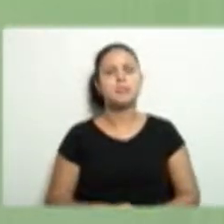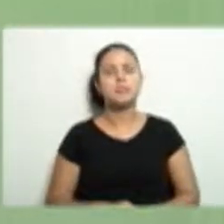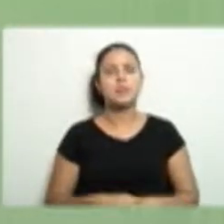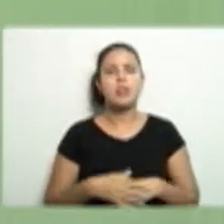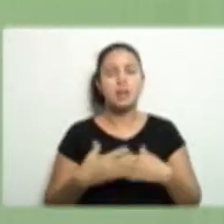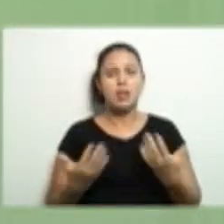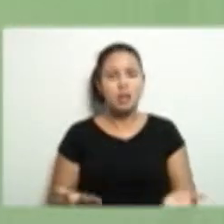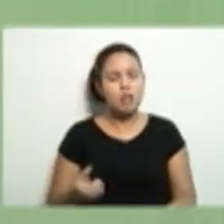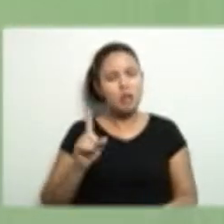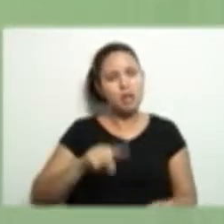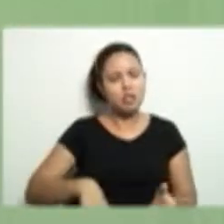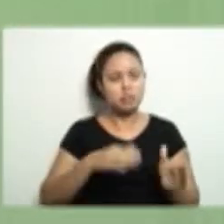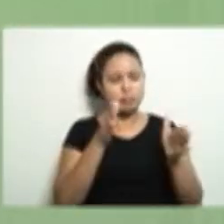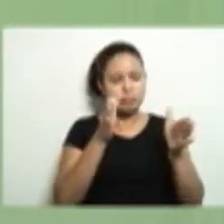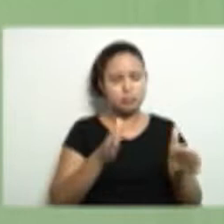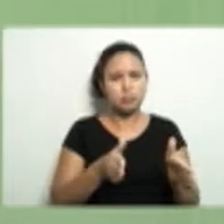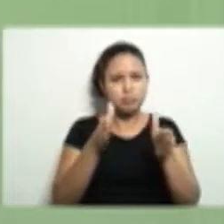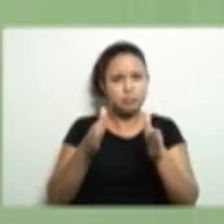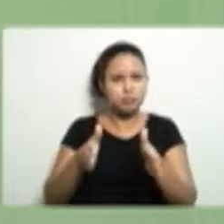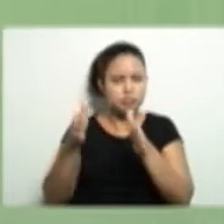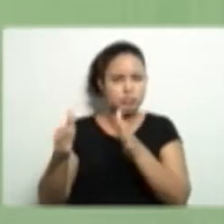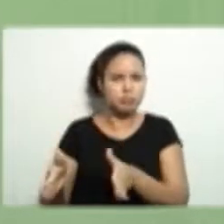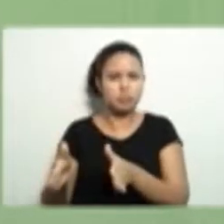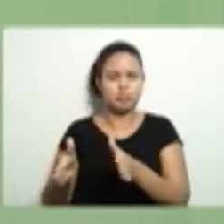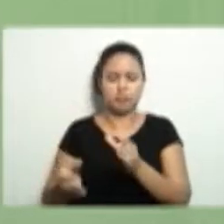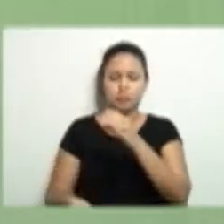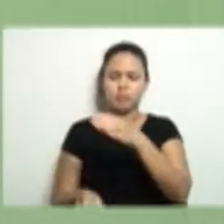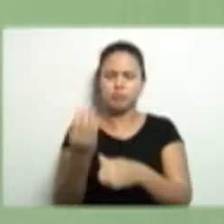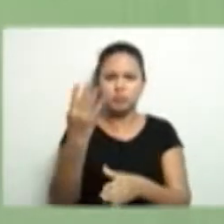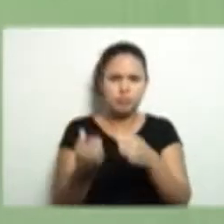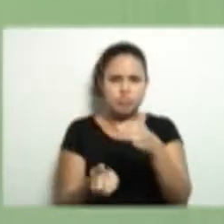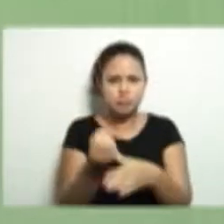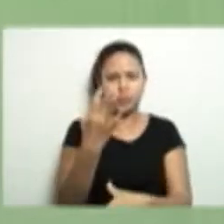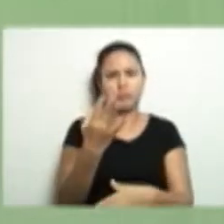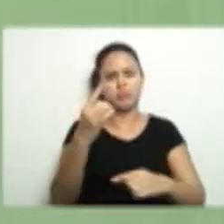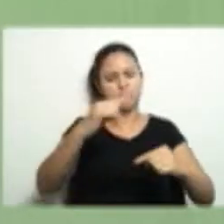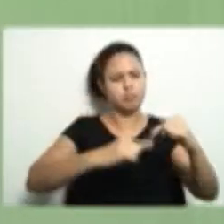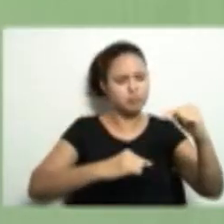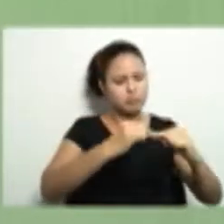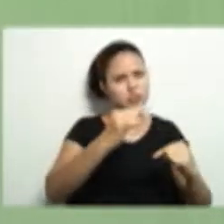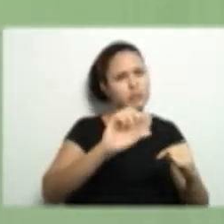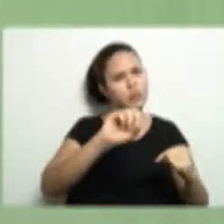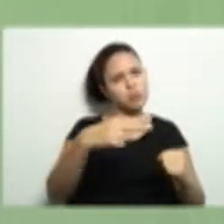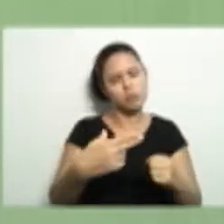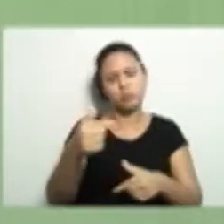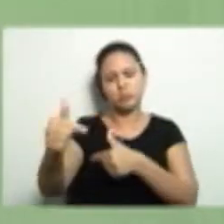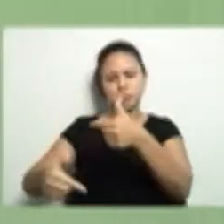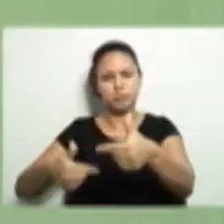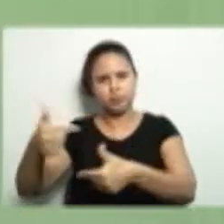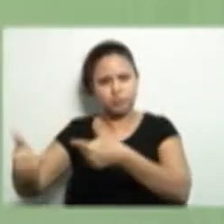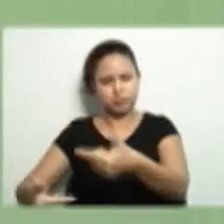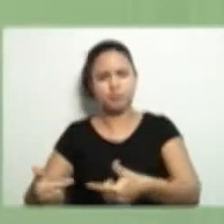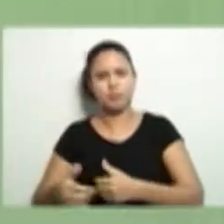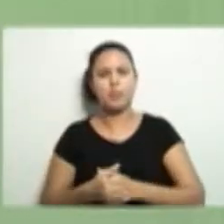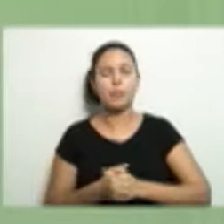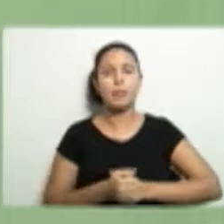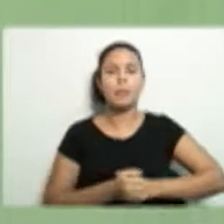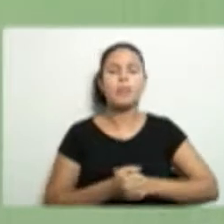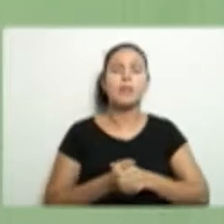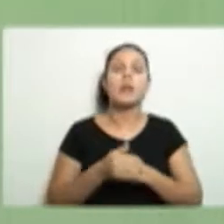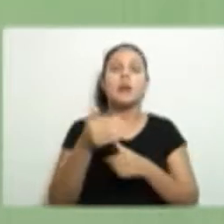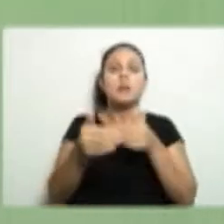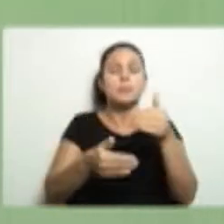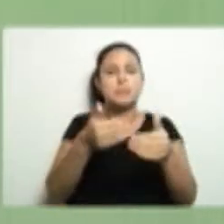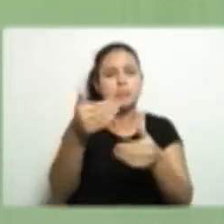produtivo são as etapas de produção de um bem ou serviço. Os processos